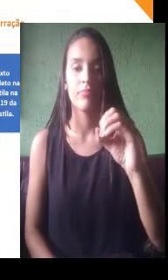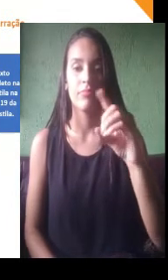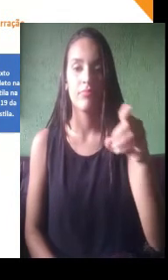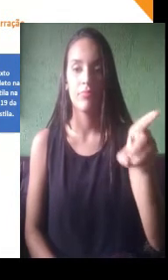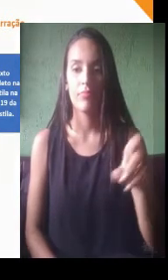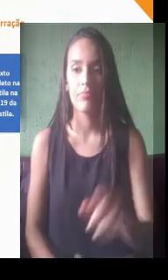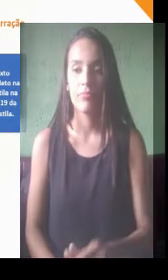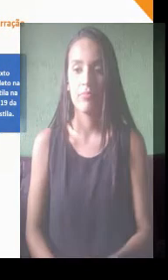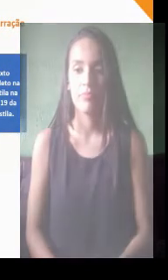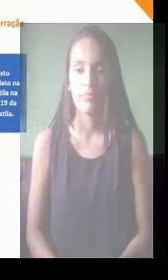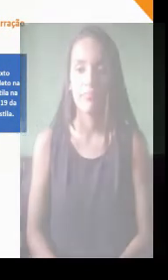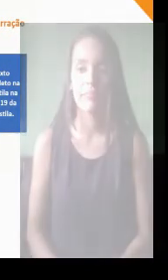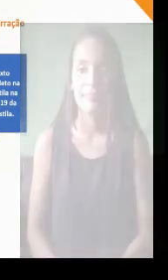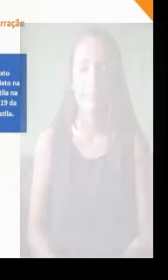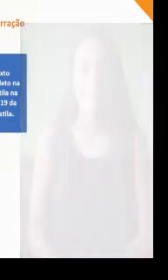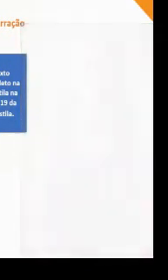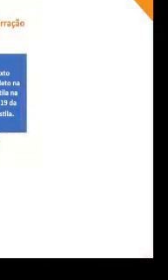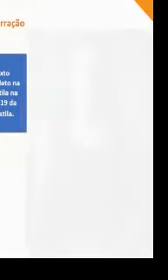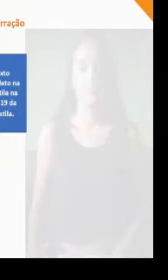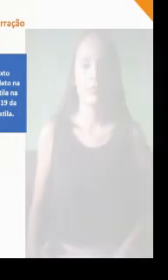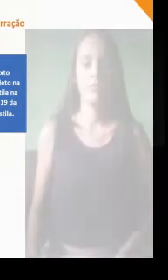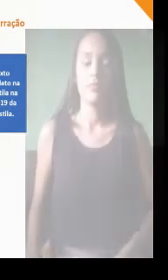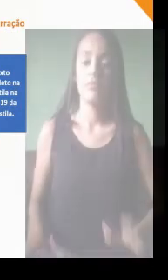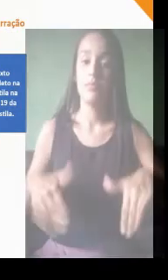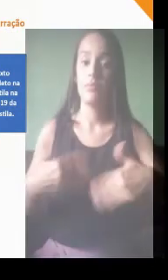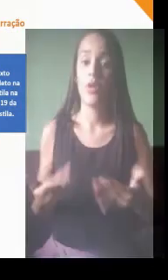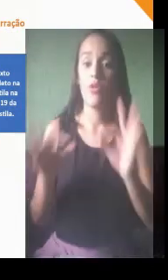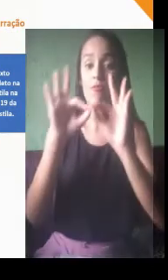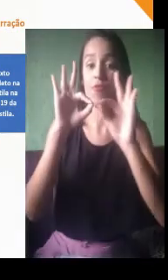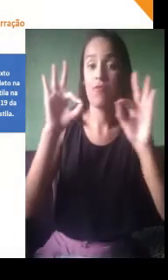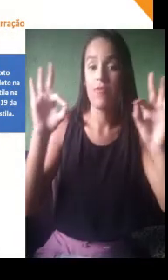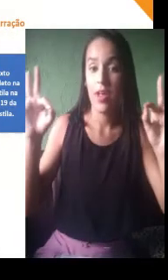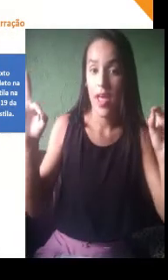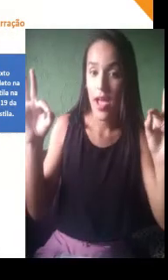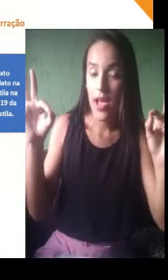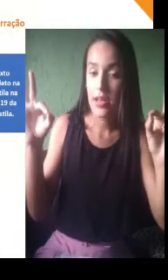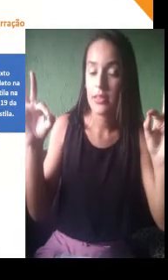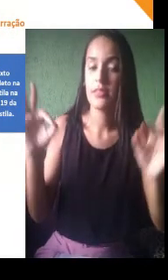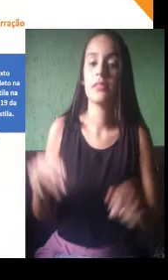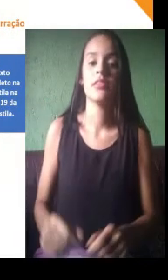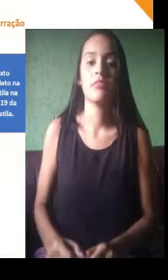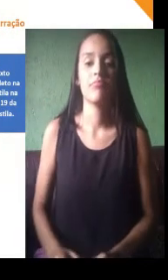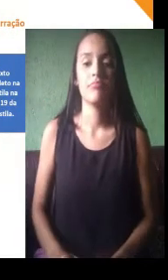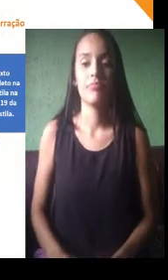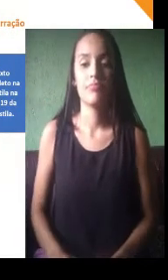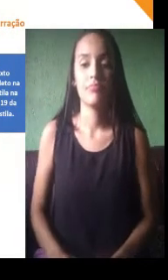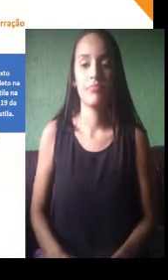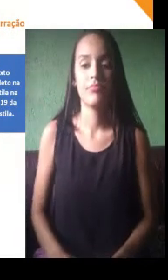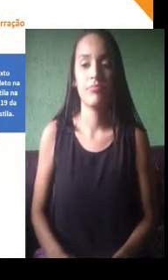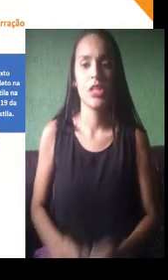há uma intenção dele de fazer uma solicitação, de instruir, de mandar,